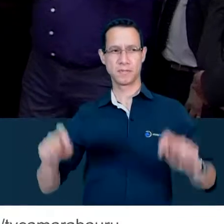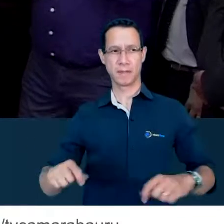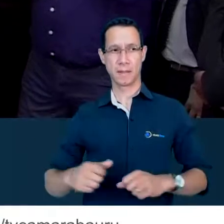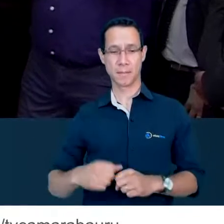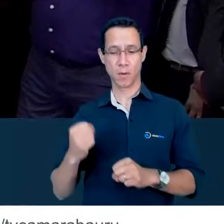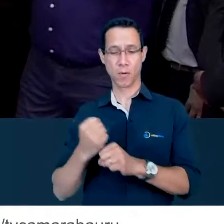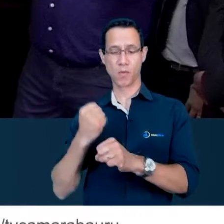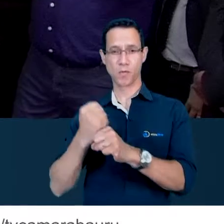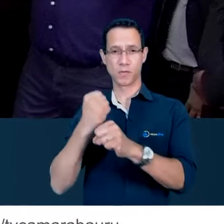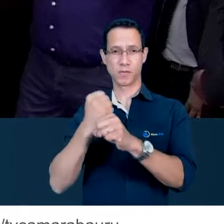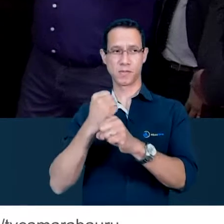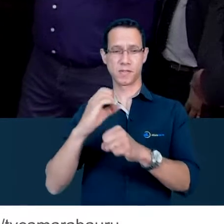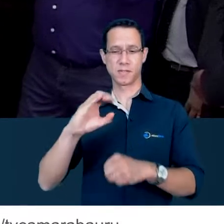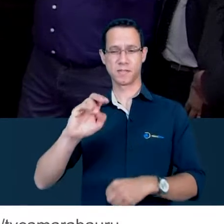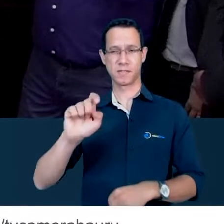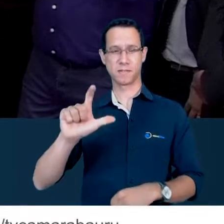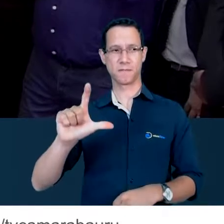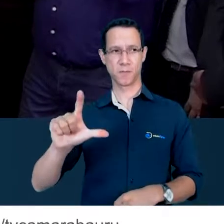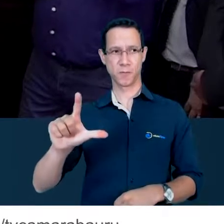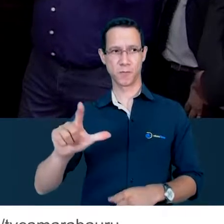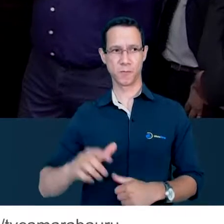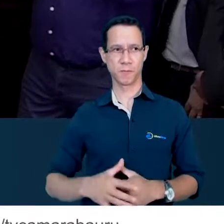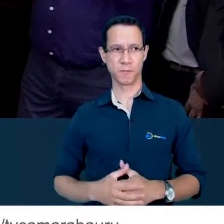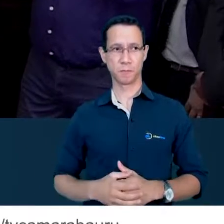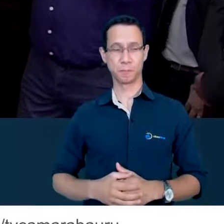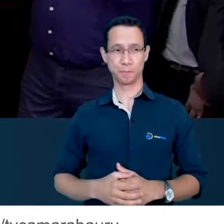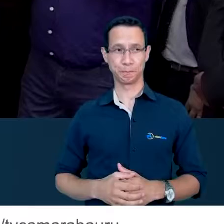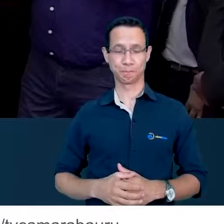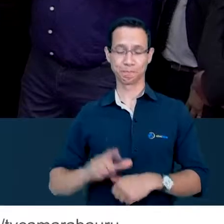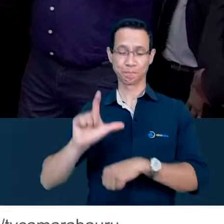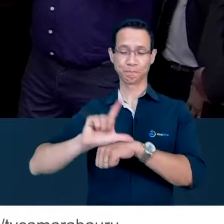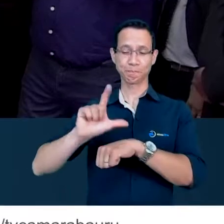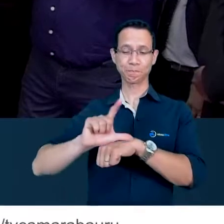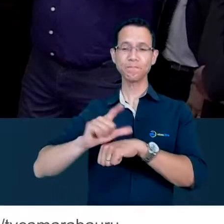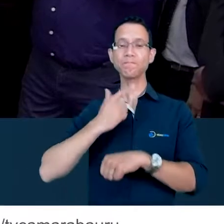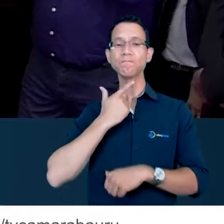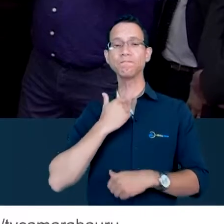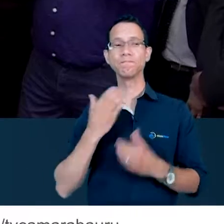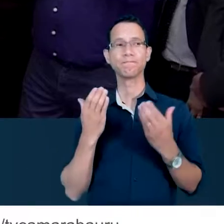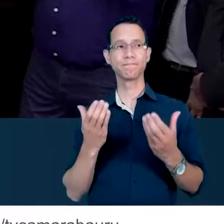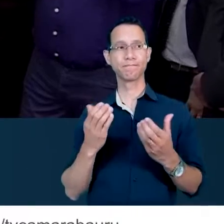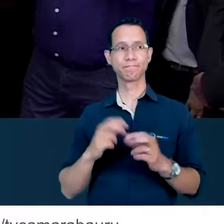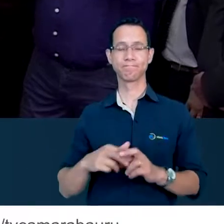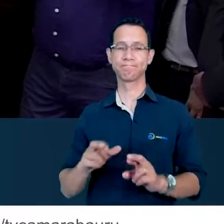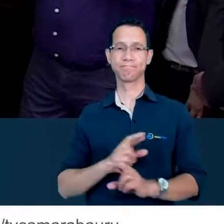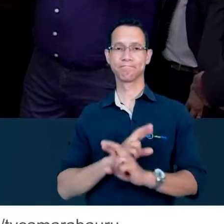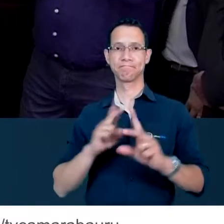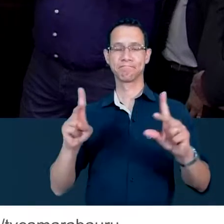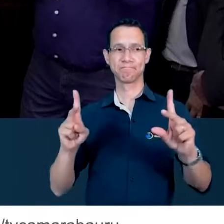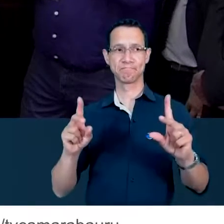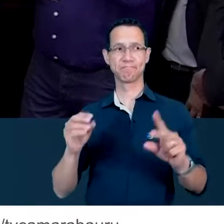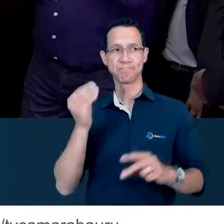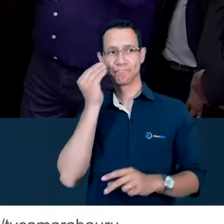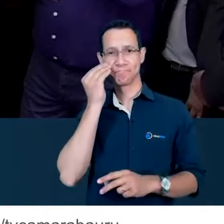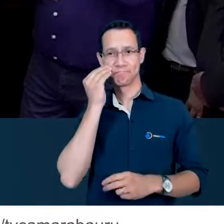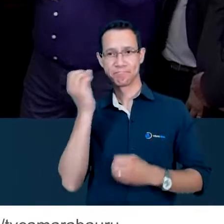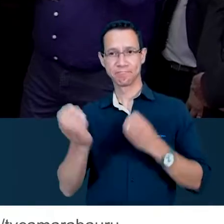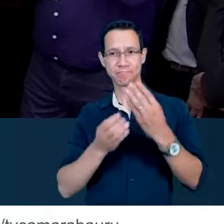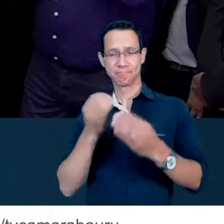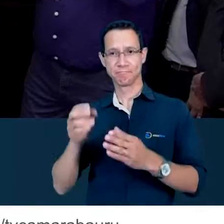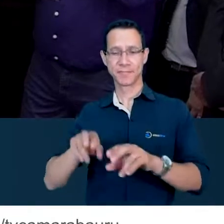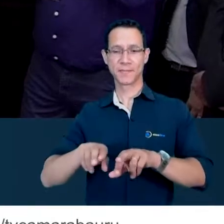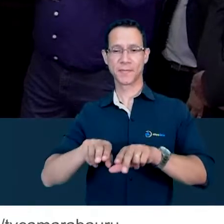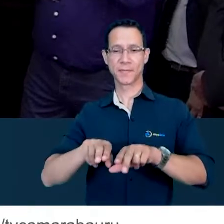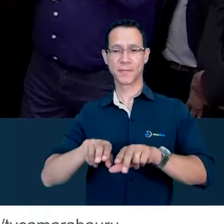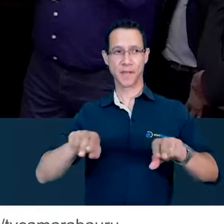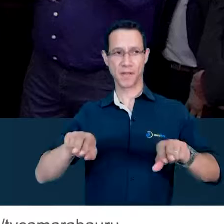civil. Mais do que isso, a loja desejava buscar o seu diferencial em oferecer ampla variedade de